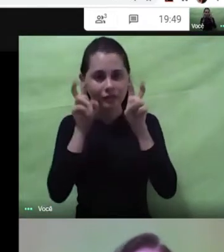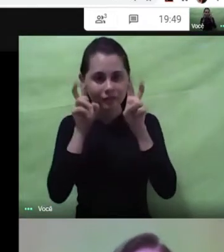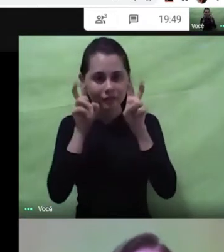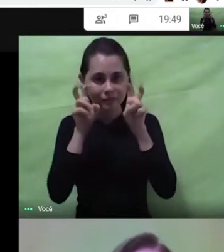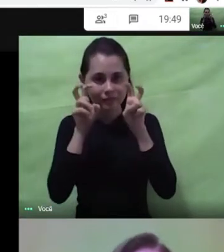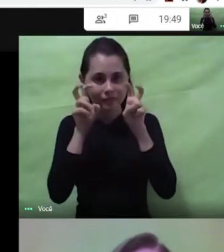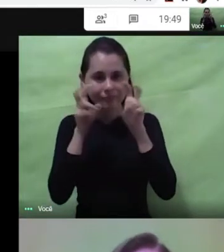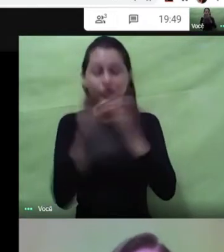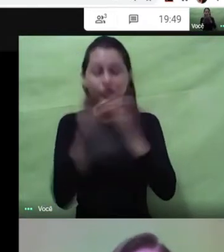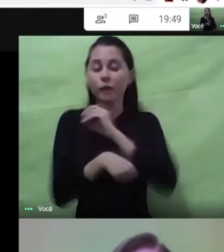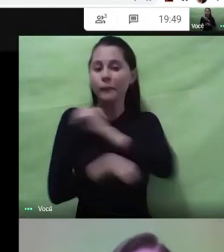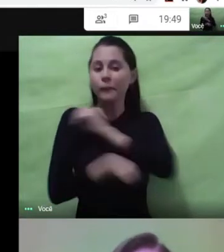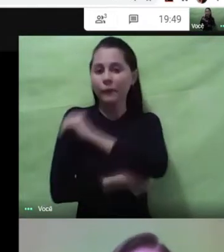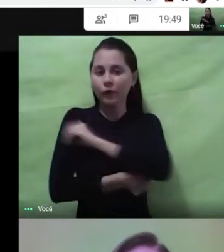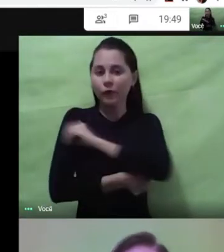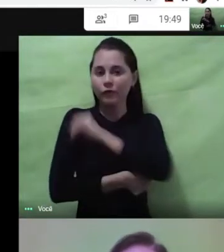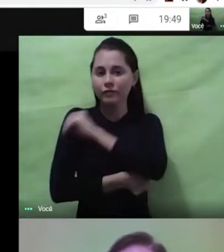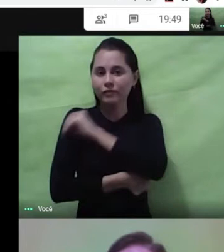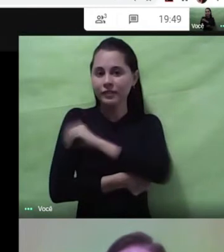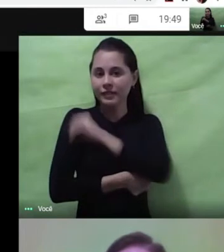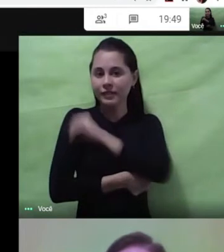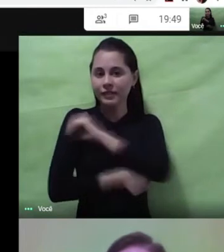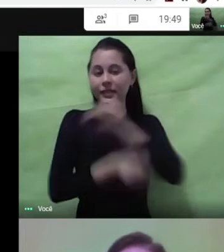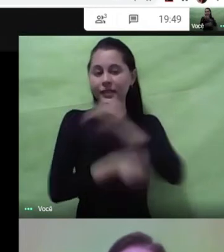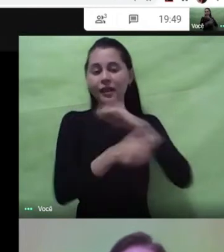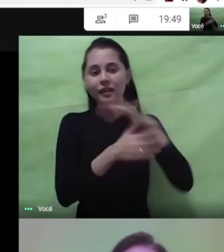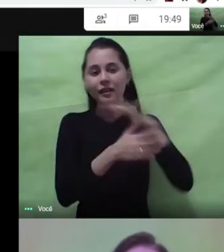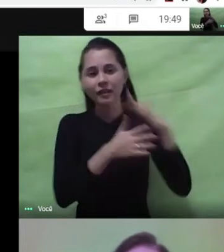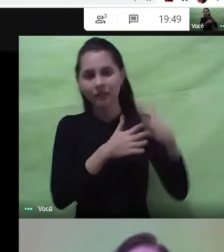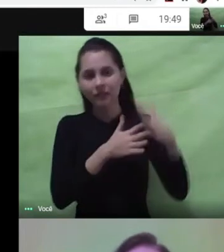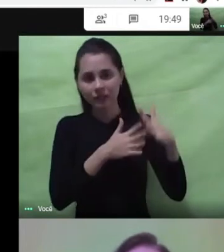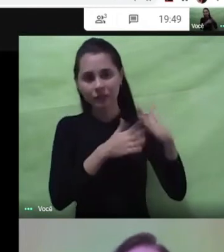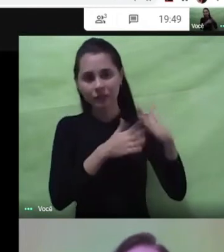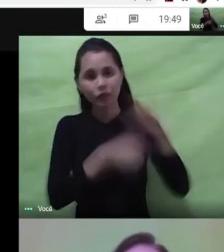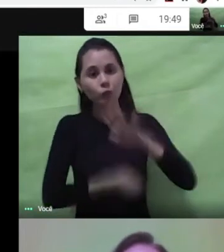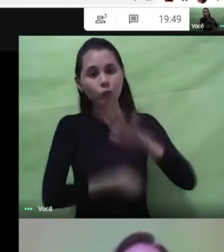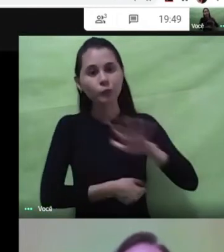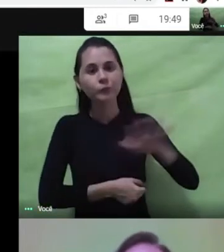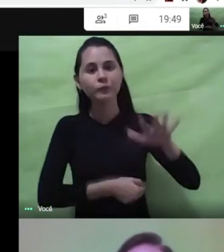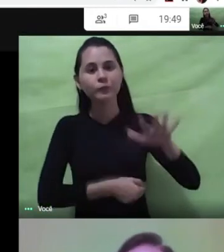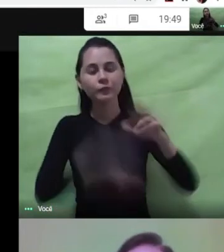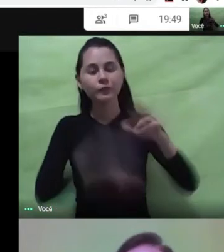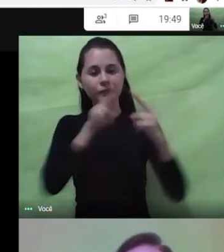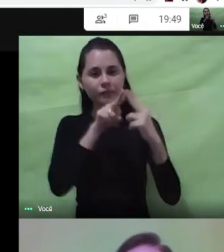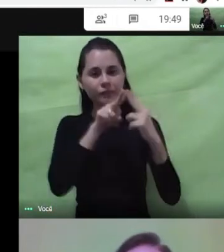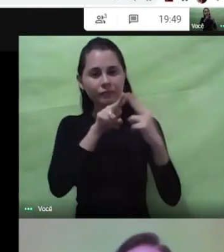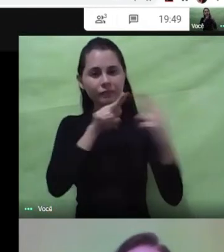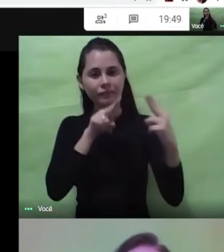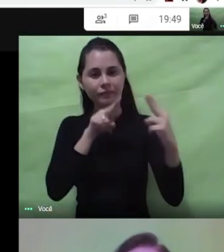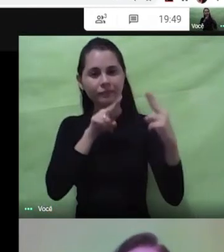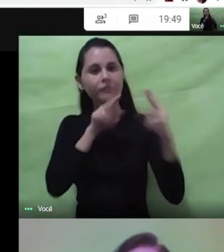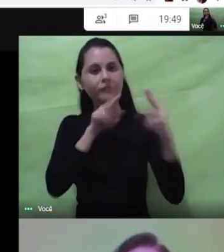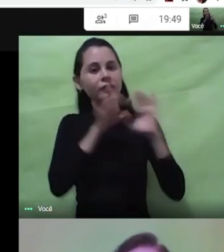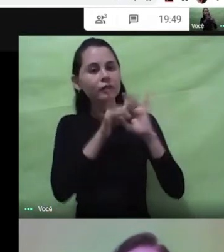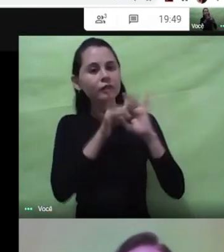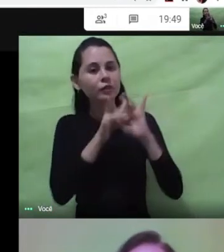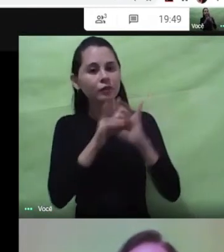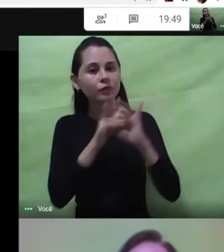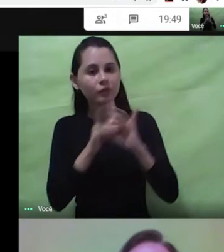Oficina de Libras em Ambientes Virtuais no Contexto da Pandemia.